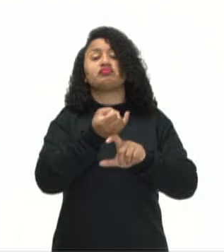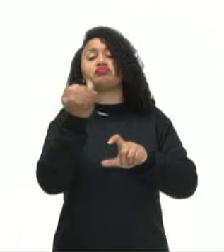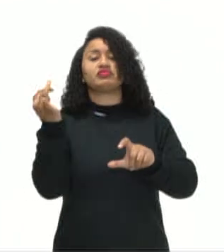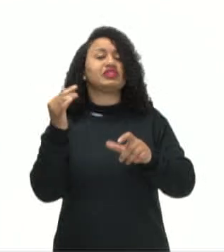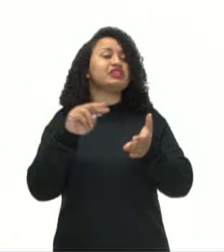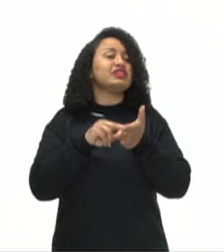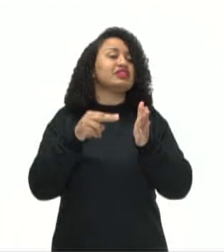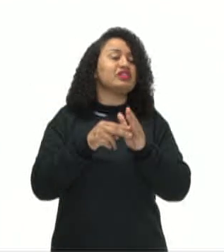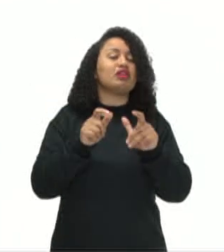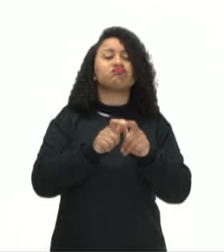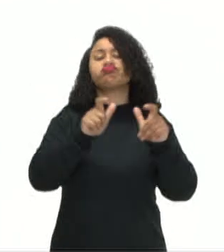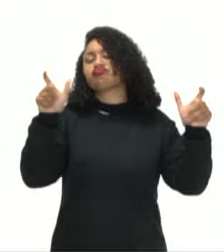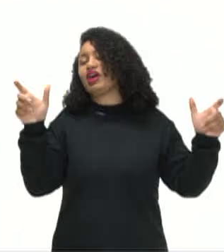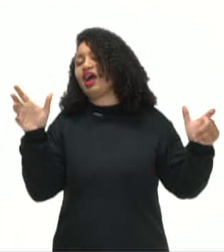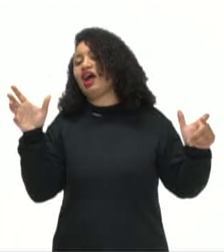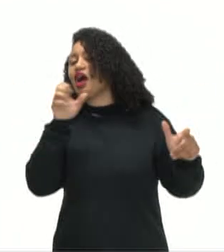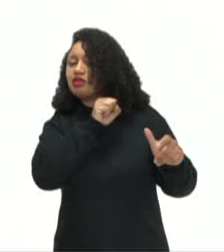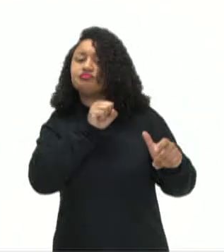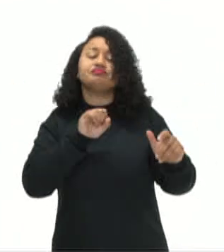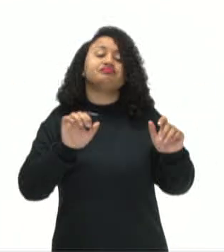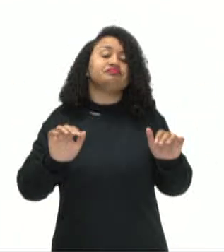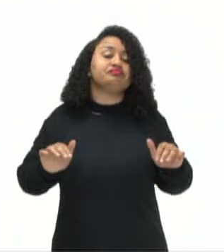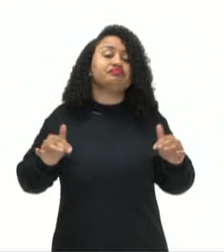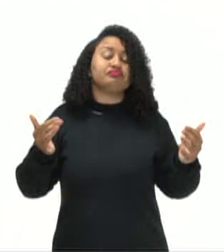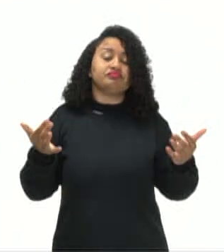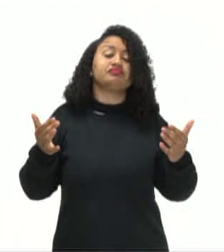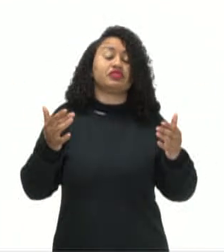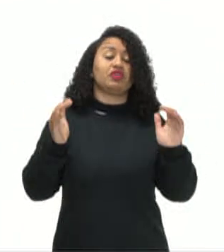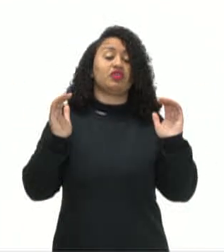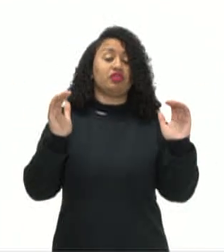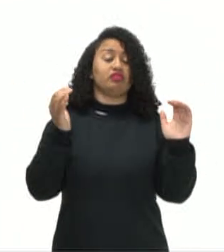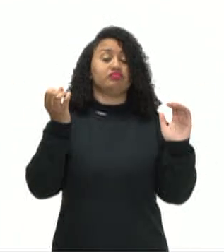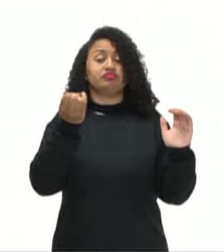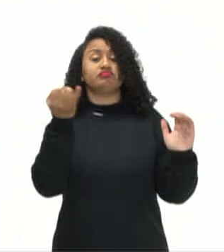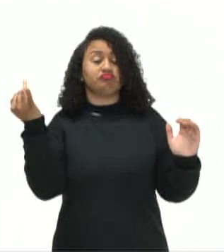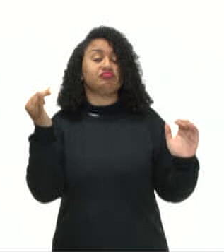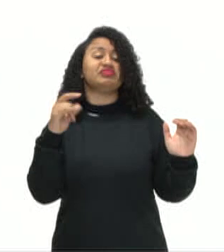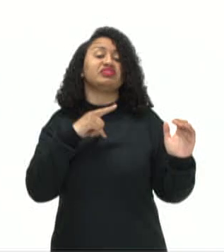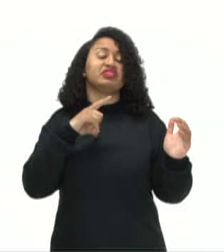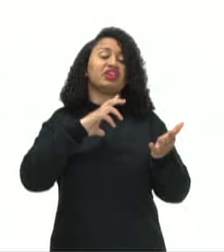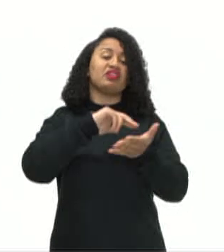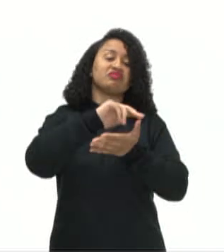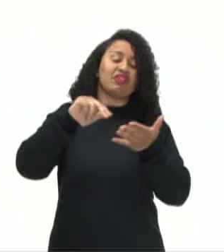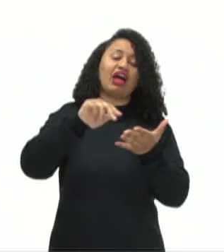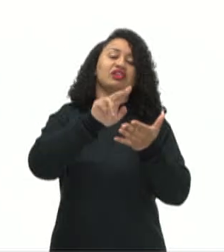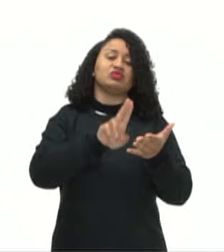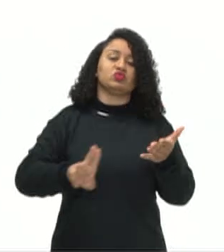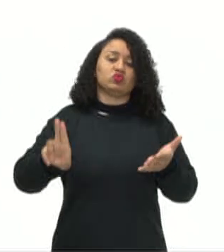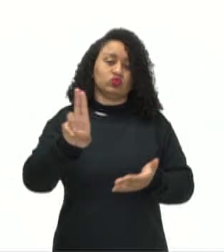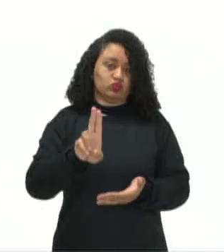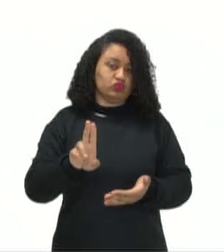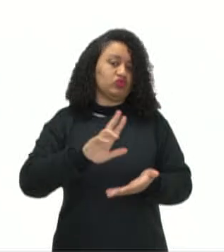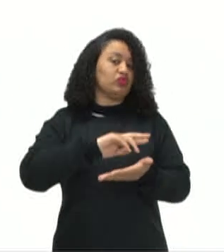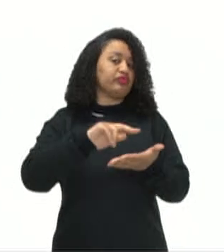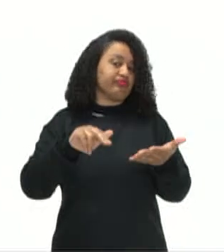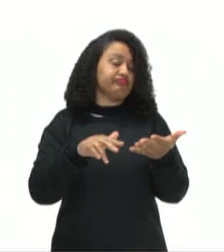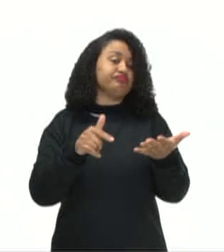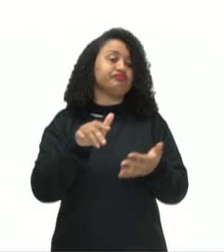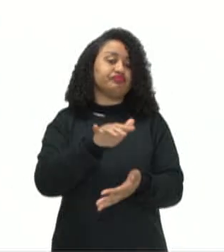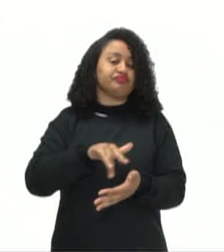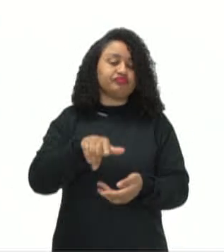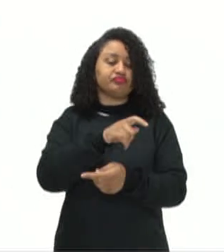crescimento muito rápido. Assim, a função exponencial possui múltiplas aplicações. Na